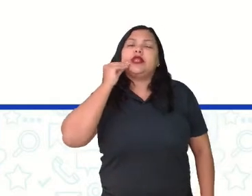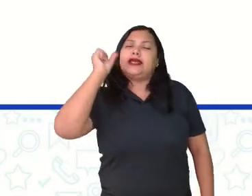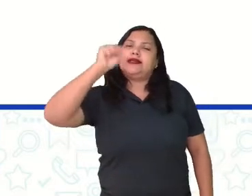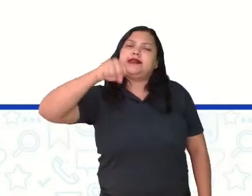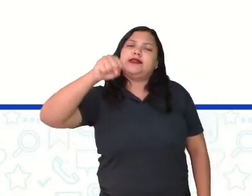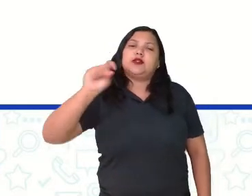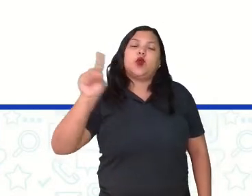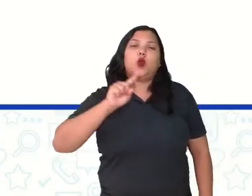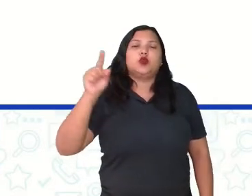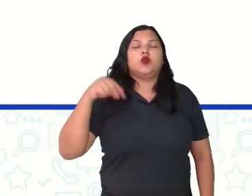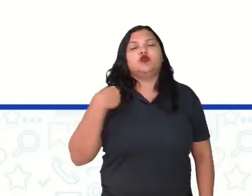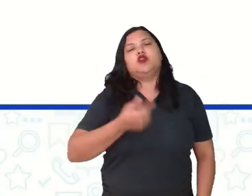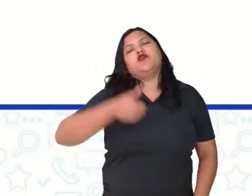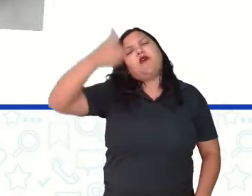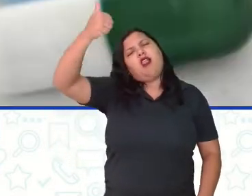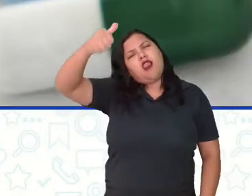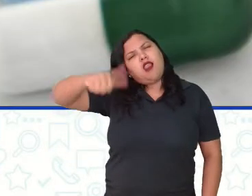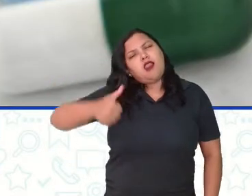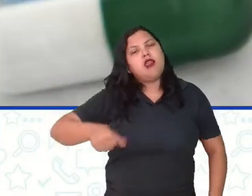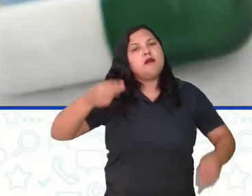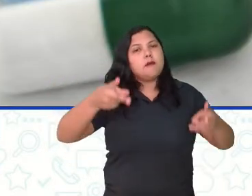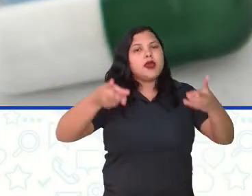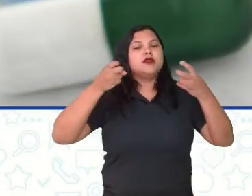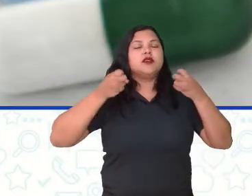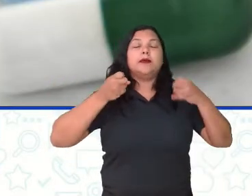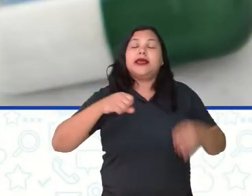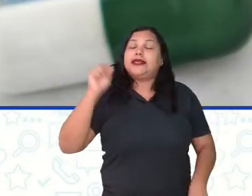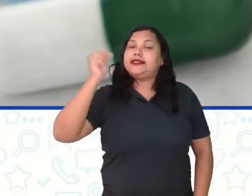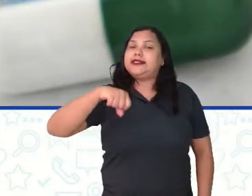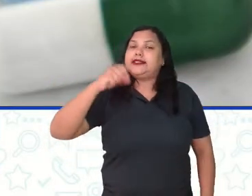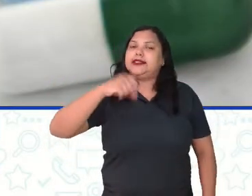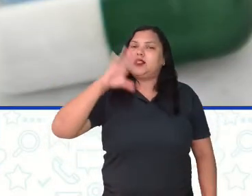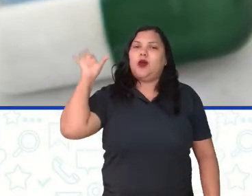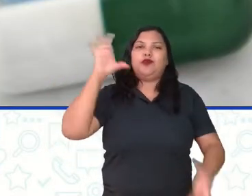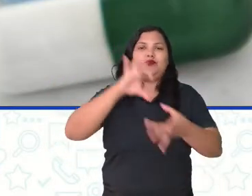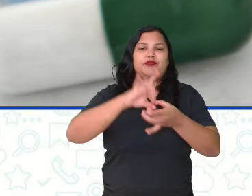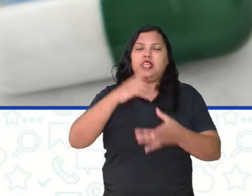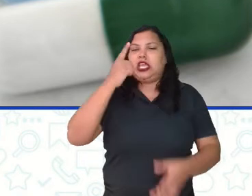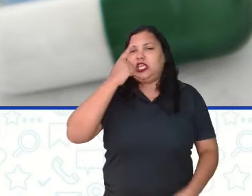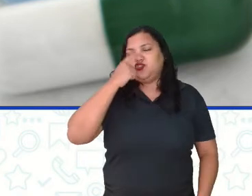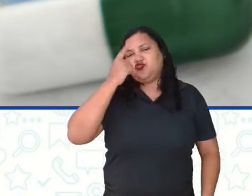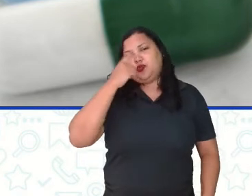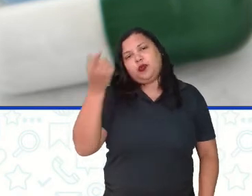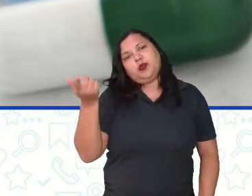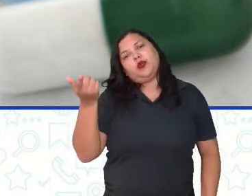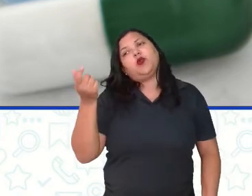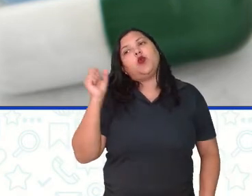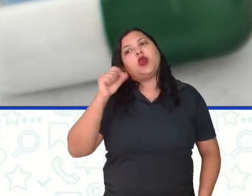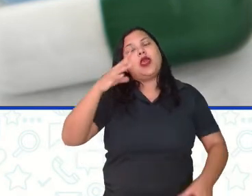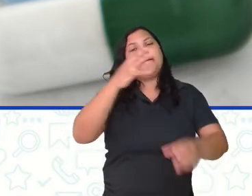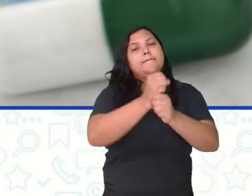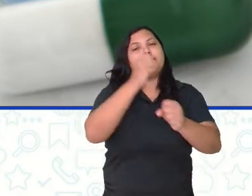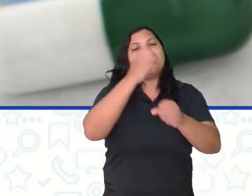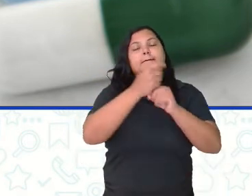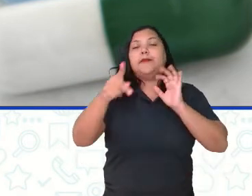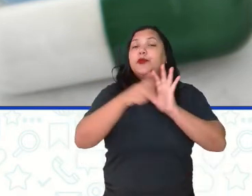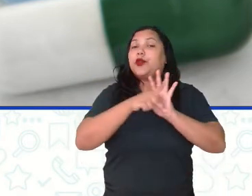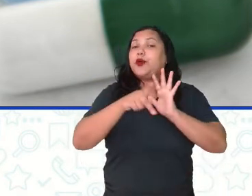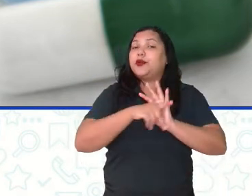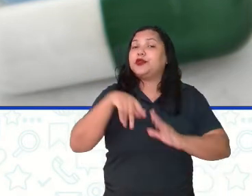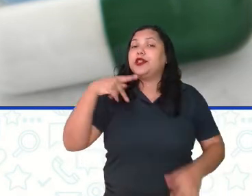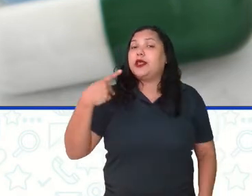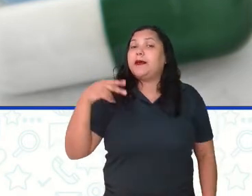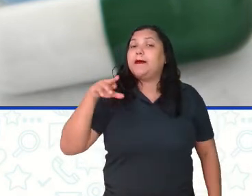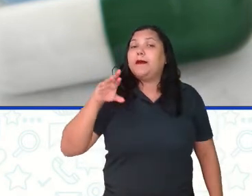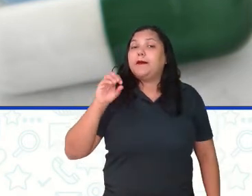medicamento, a gente vai avaliar, a gente vai perceber que isso está intimamente ligado ao cálculo das probabilidades, né? Ou seja,